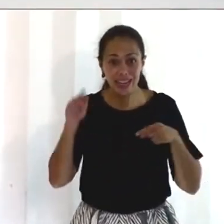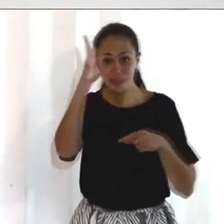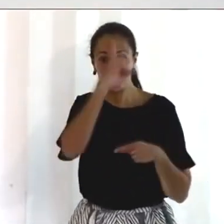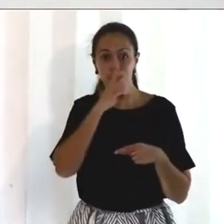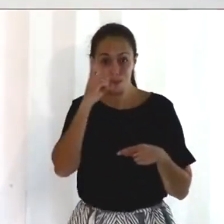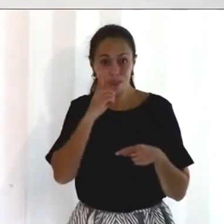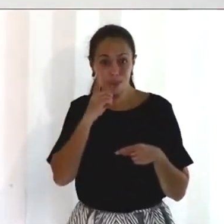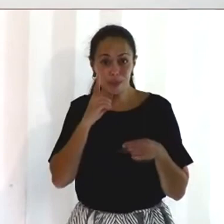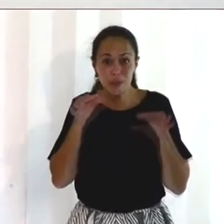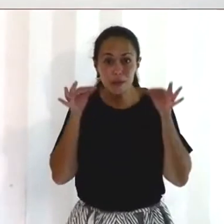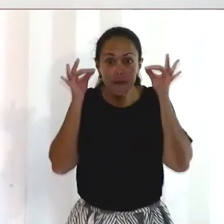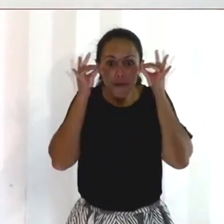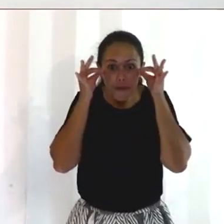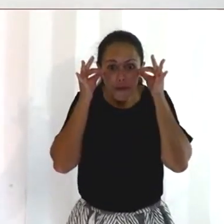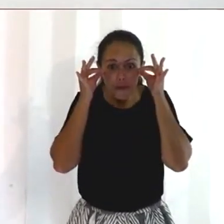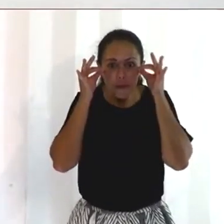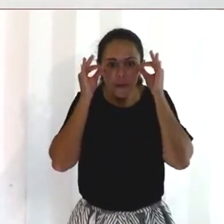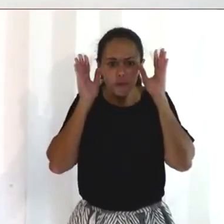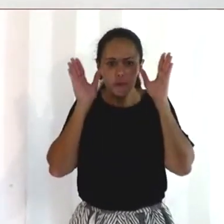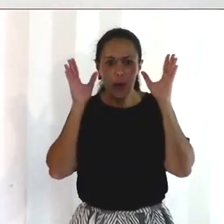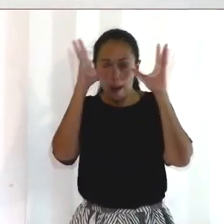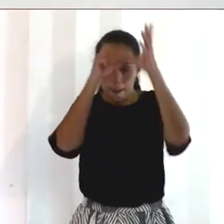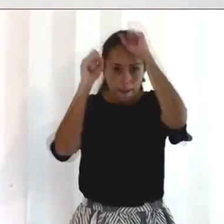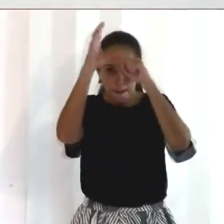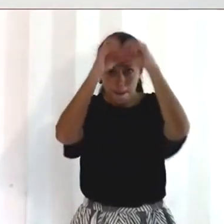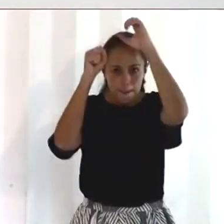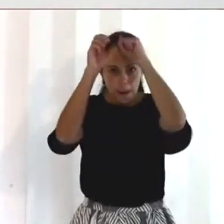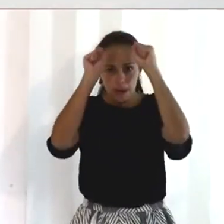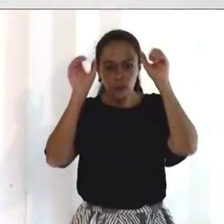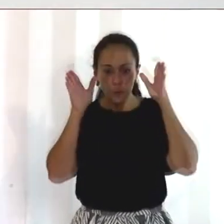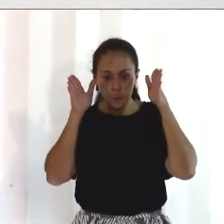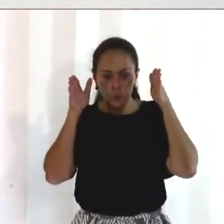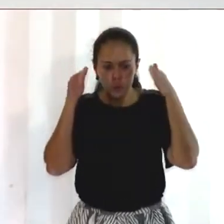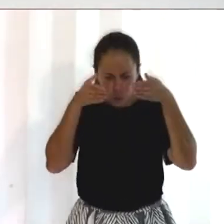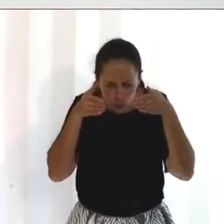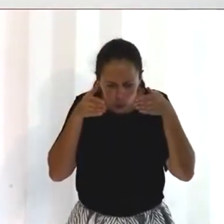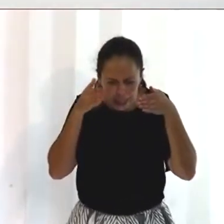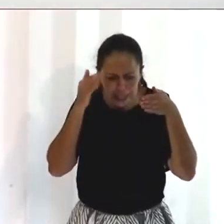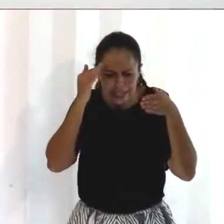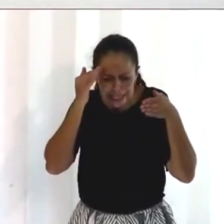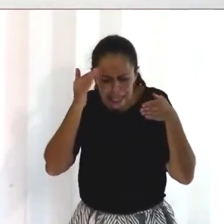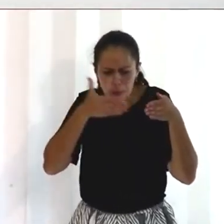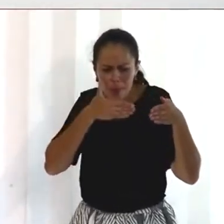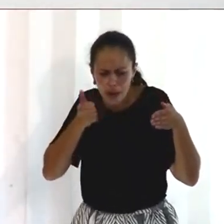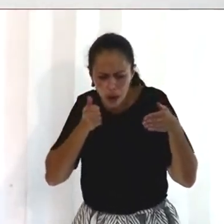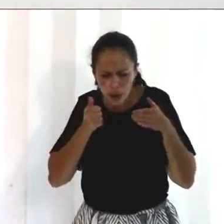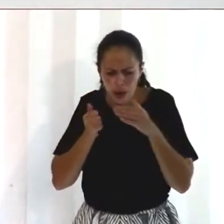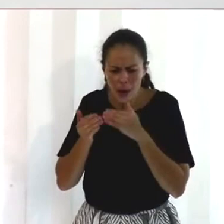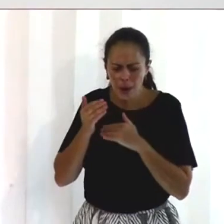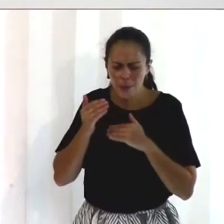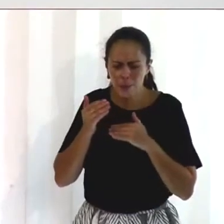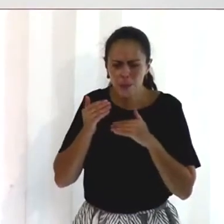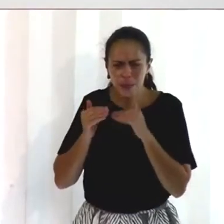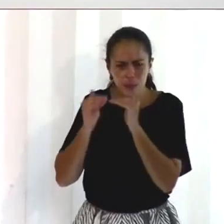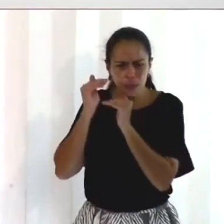perspectiva focada. Nós cultuamos ao Senhor também na